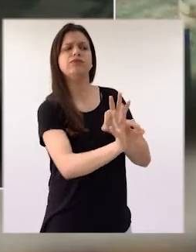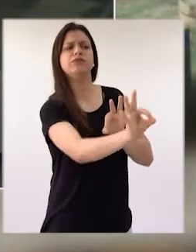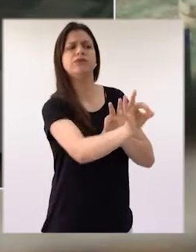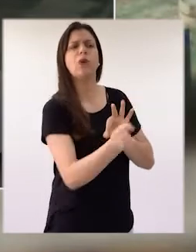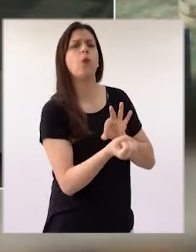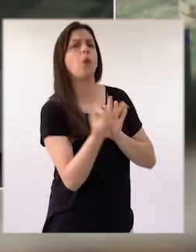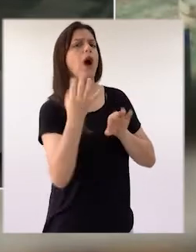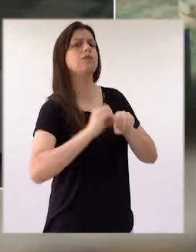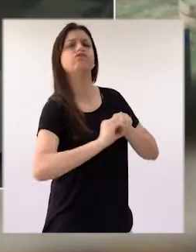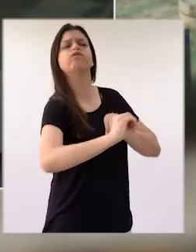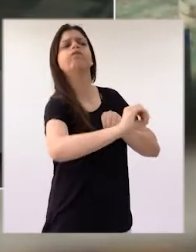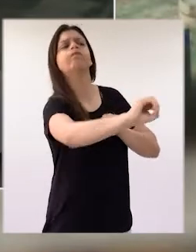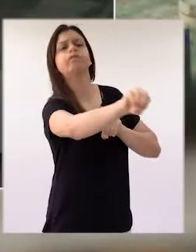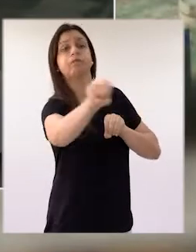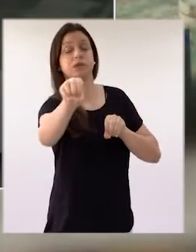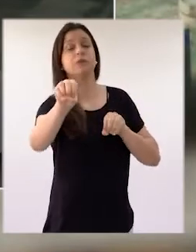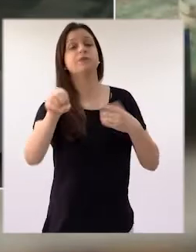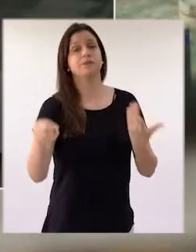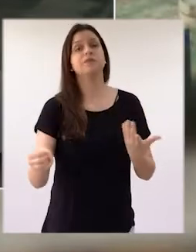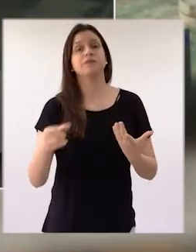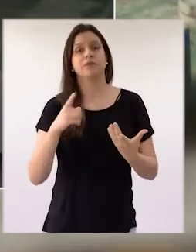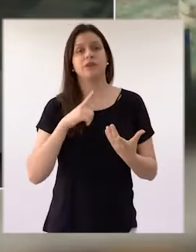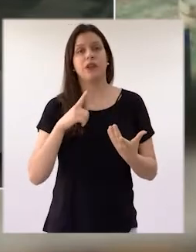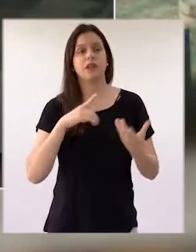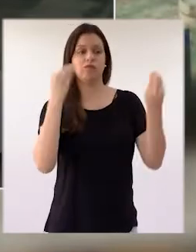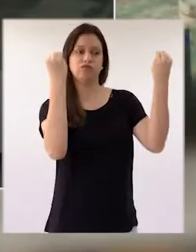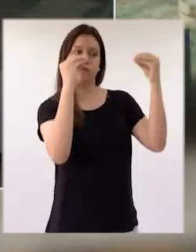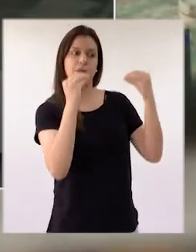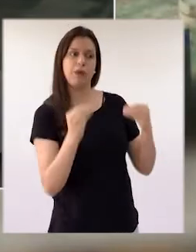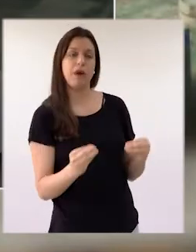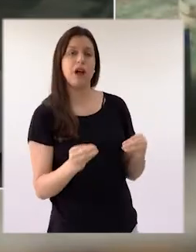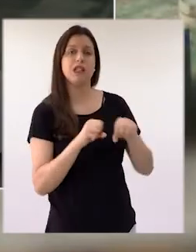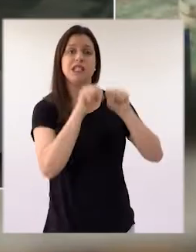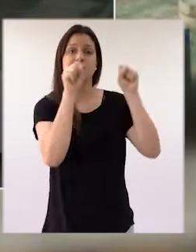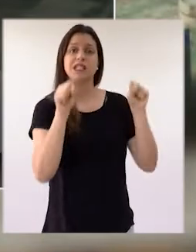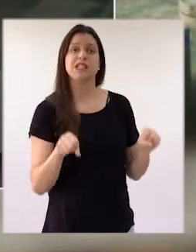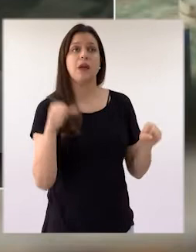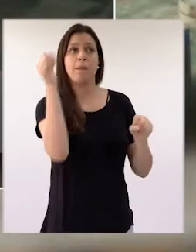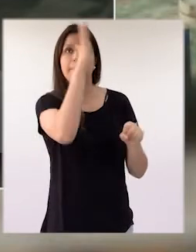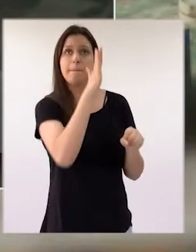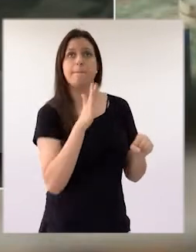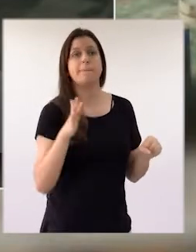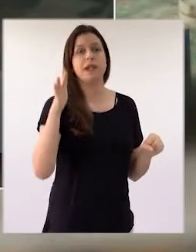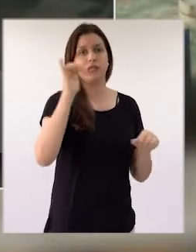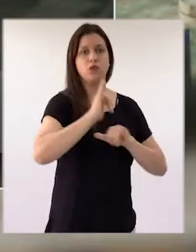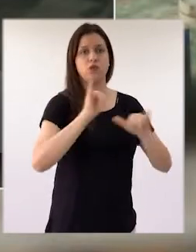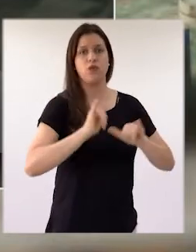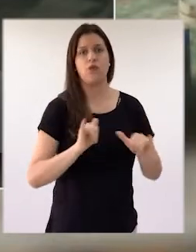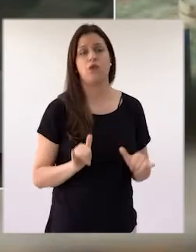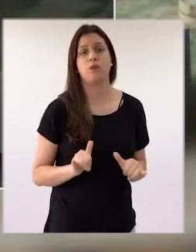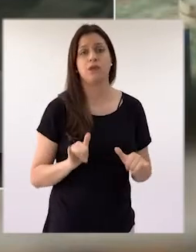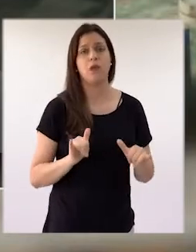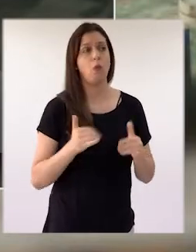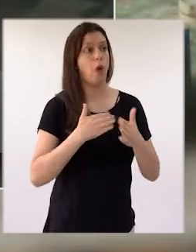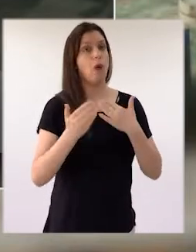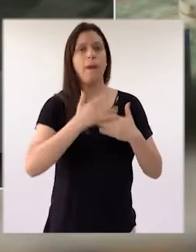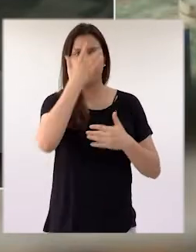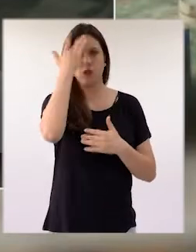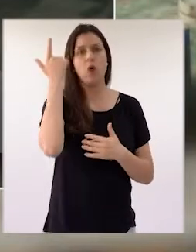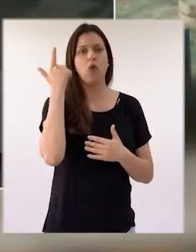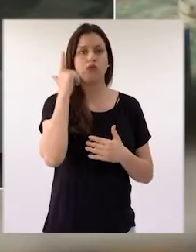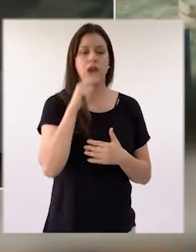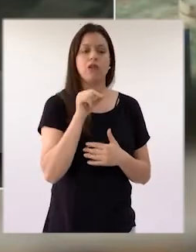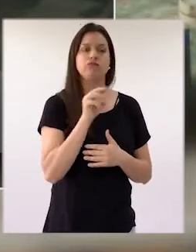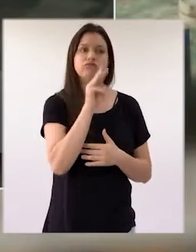e o comprimento da rede. Esses dados foram obtidos no SNIS, o Sistema Nacional de Informações sobre Saneamento, que pode